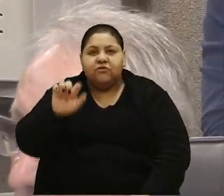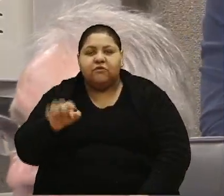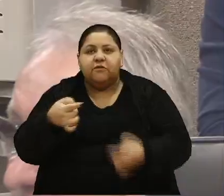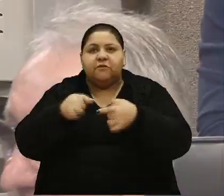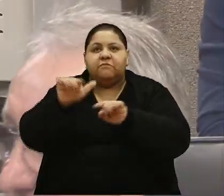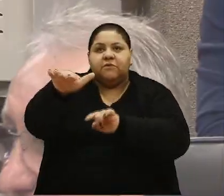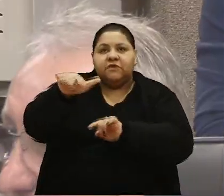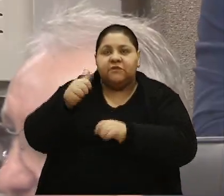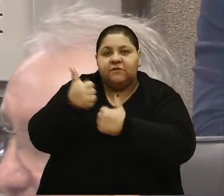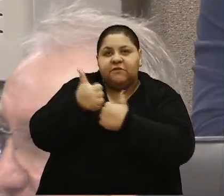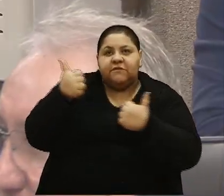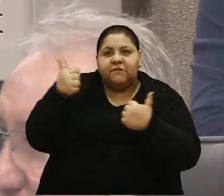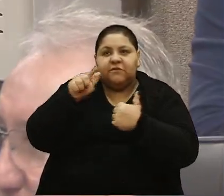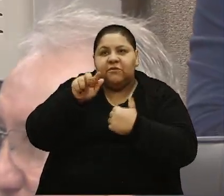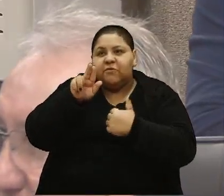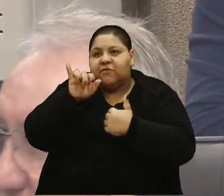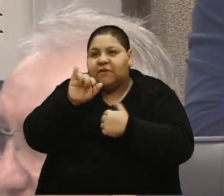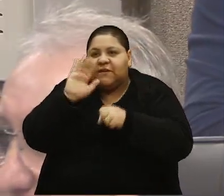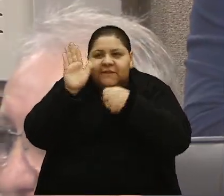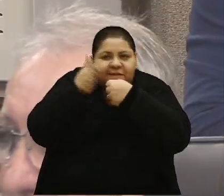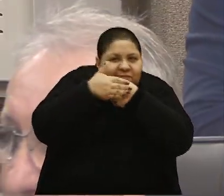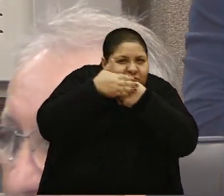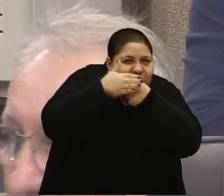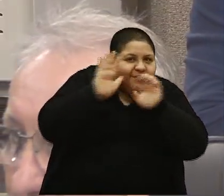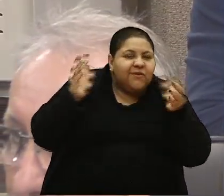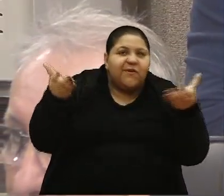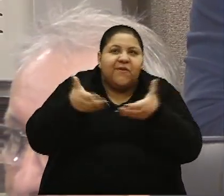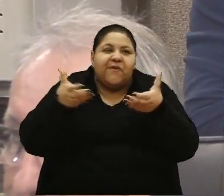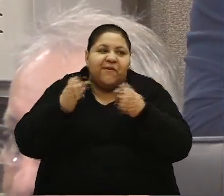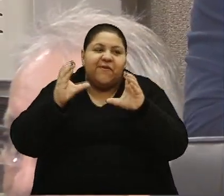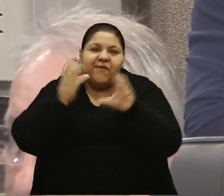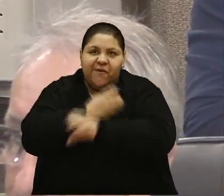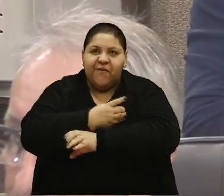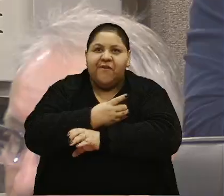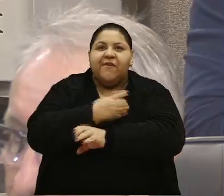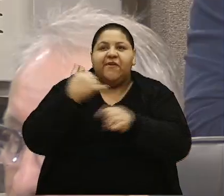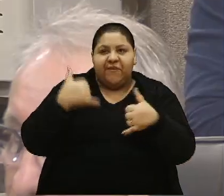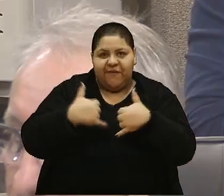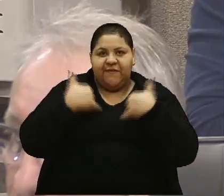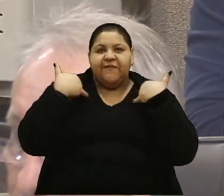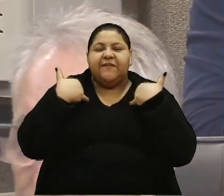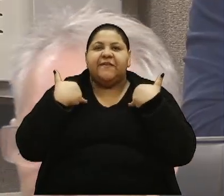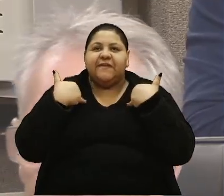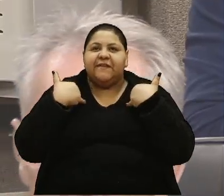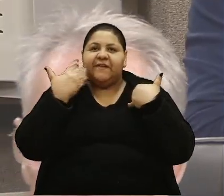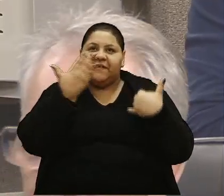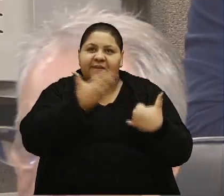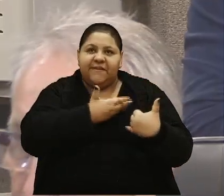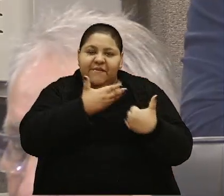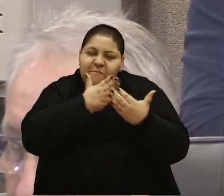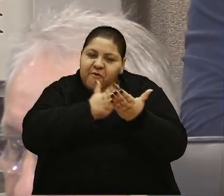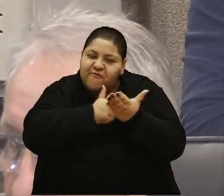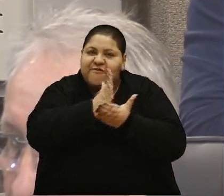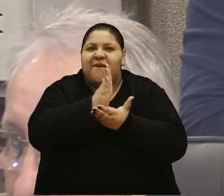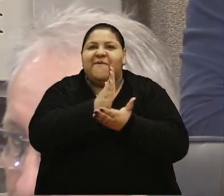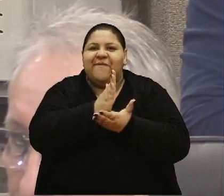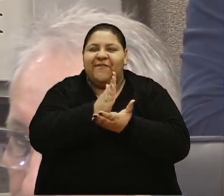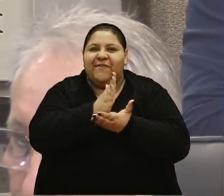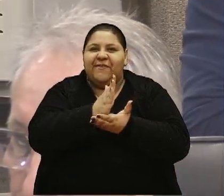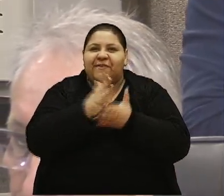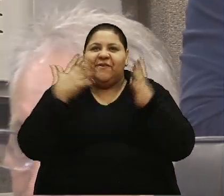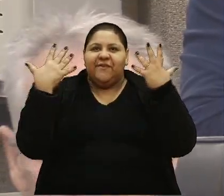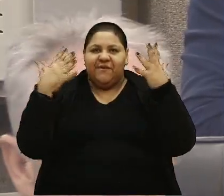assessor Guilherme, que está escondidinho ali atrás, e hoje ele está completando mais um ano de vida, meu fiel escudeiro.